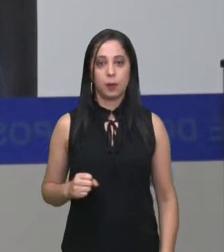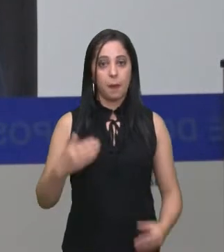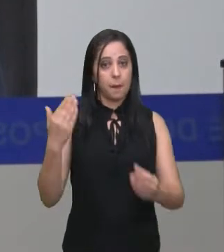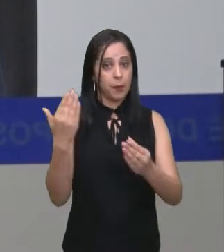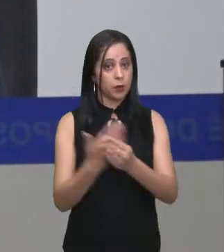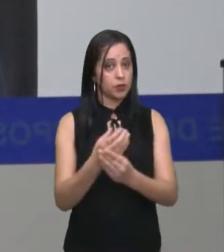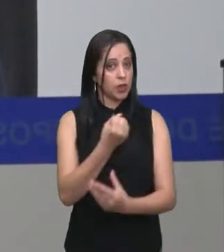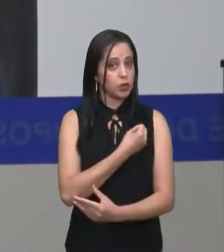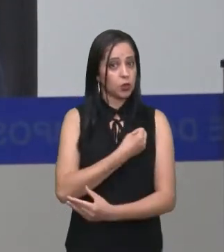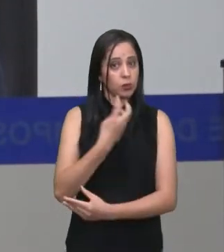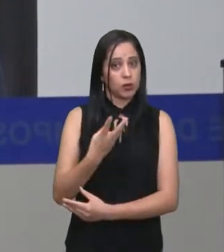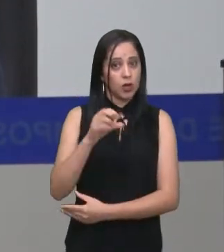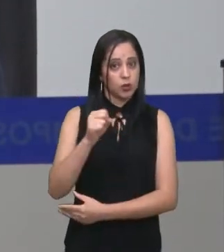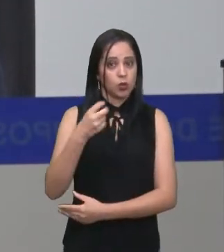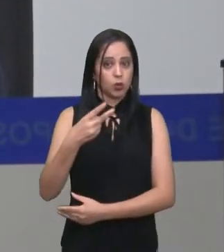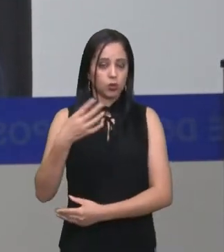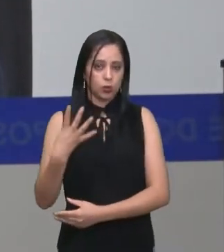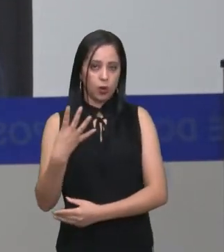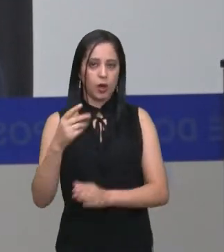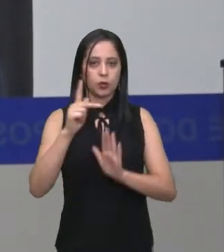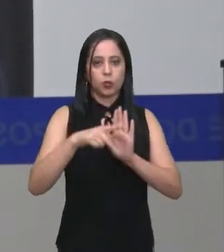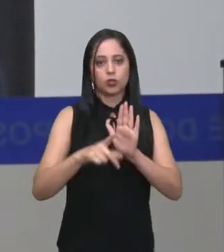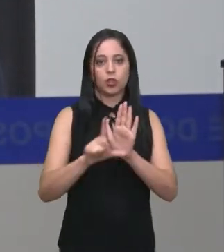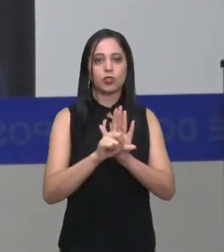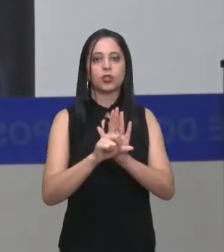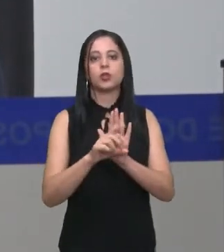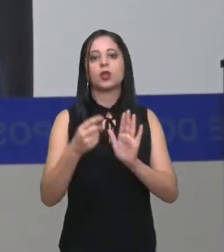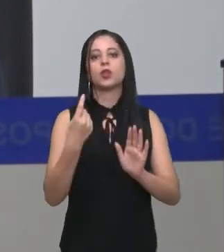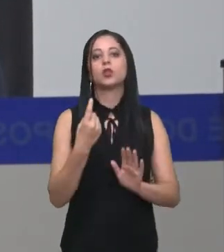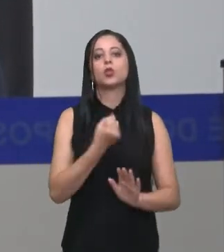Processo número 3824/2022, projeto de lei número